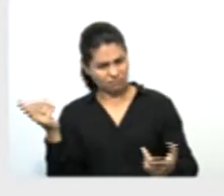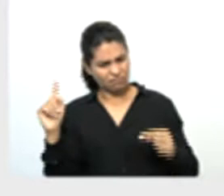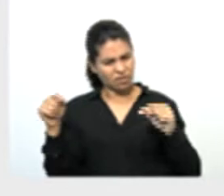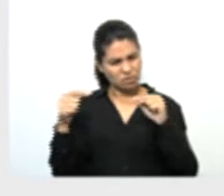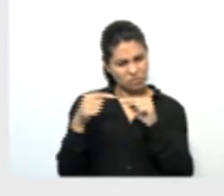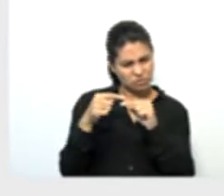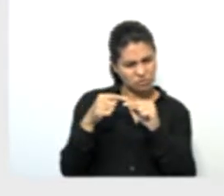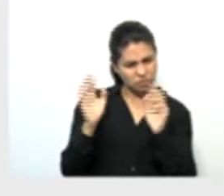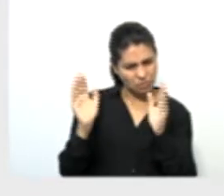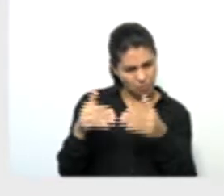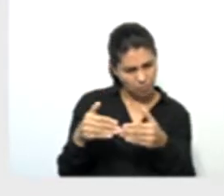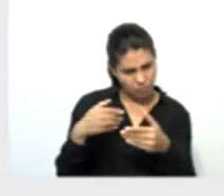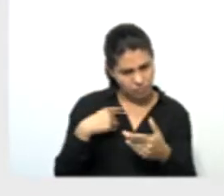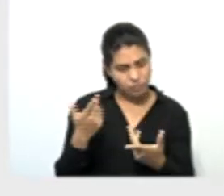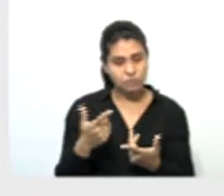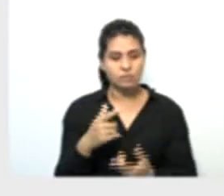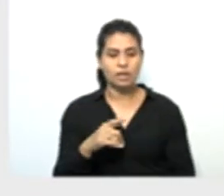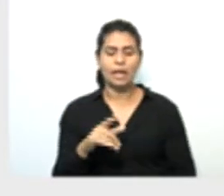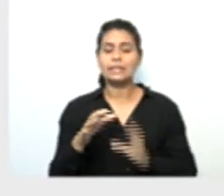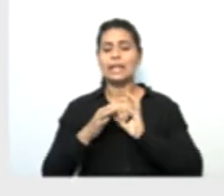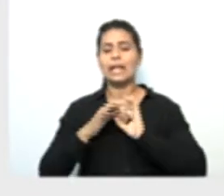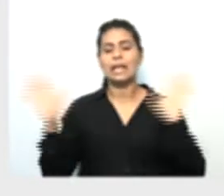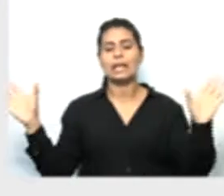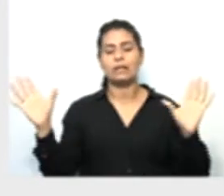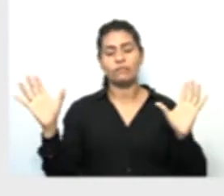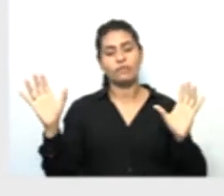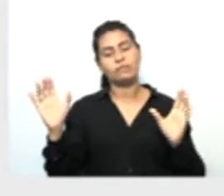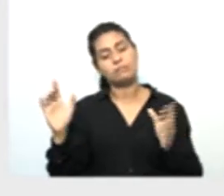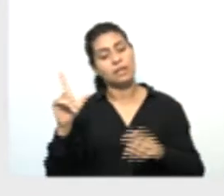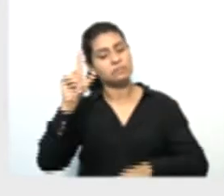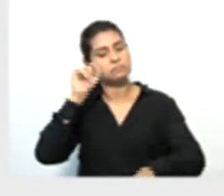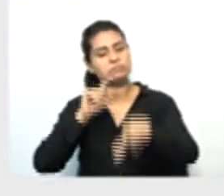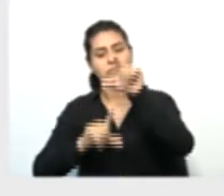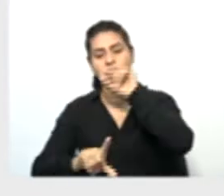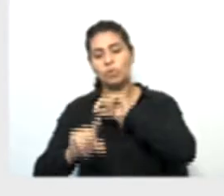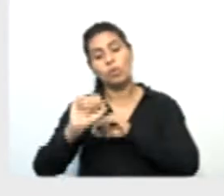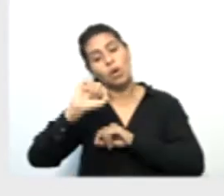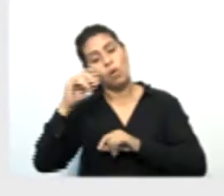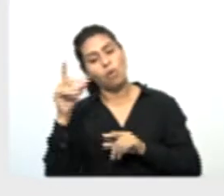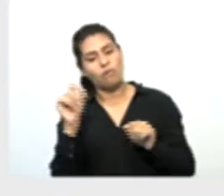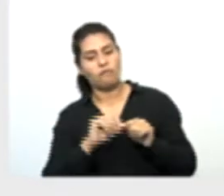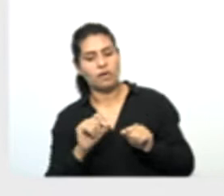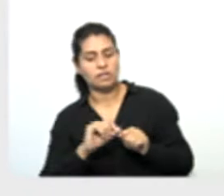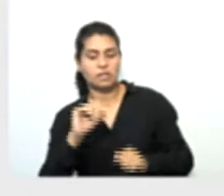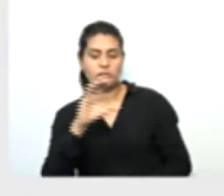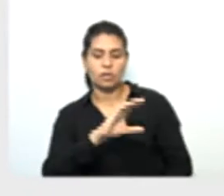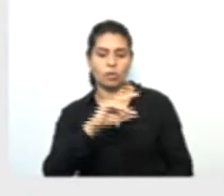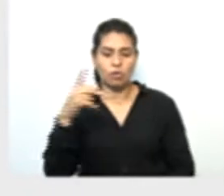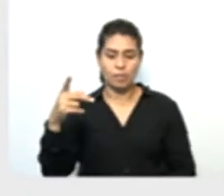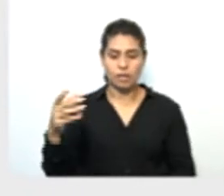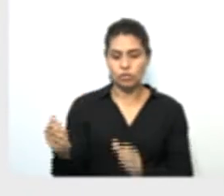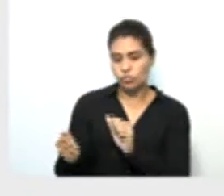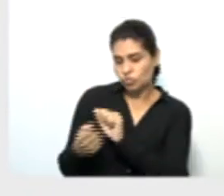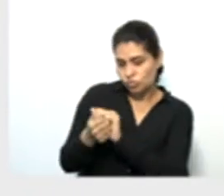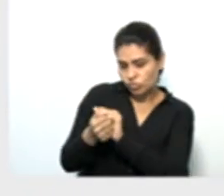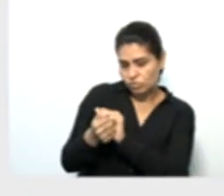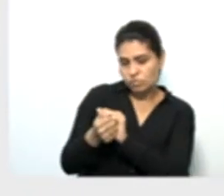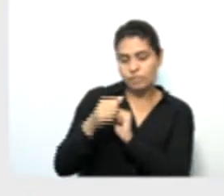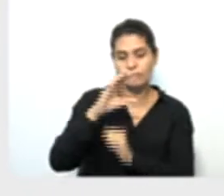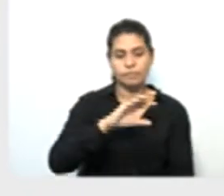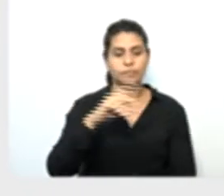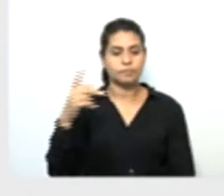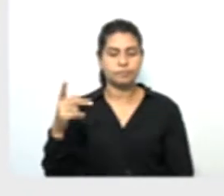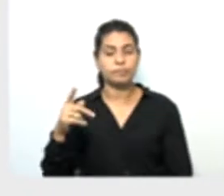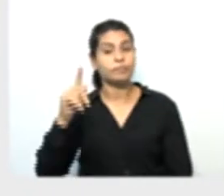numa cooperativa. Você tem que ter adesão livre, você tem que estar livre para montar a sua cooperativa ou para se juntar a uma cooperativa.